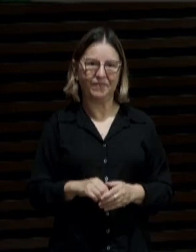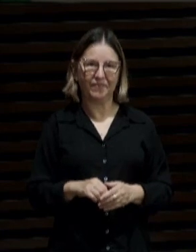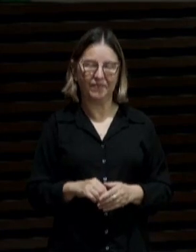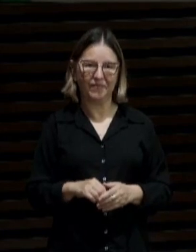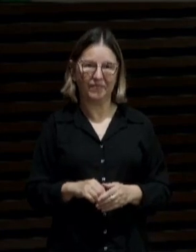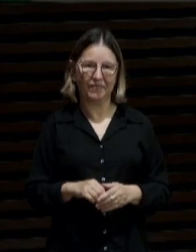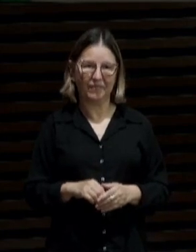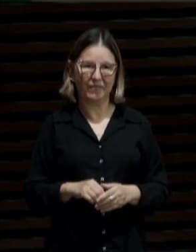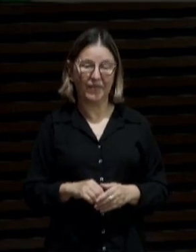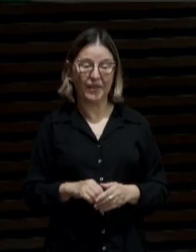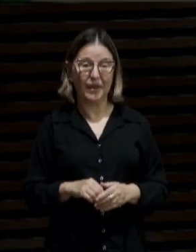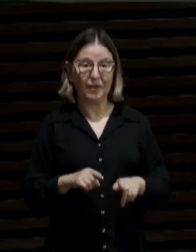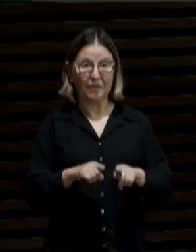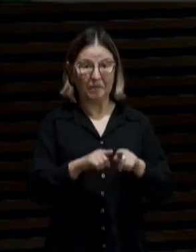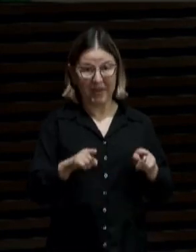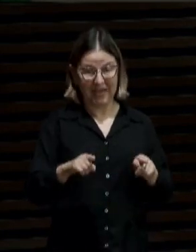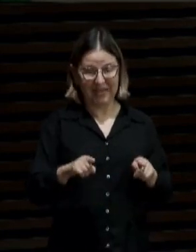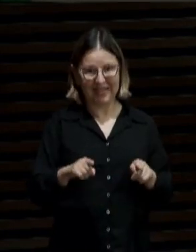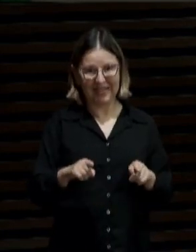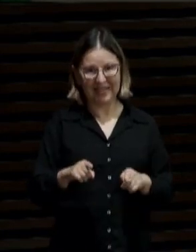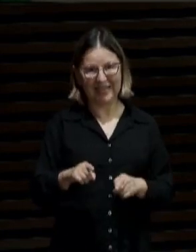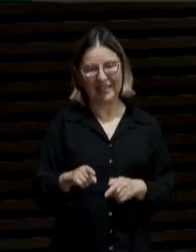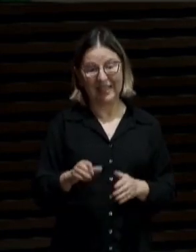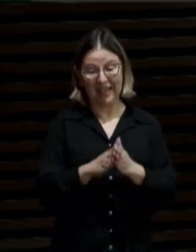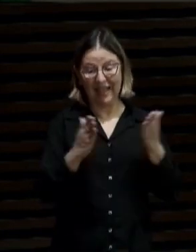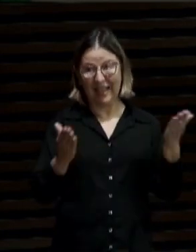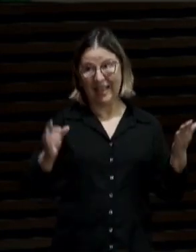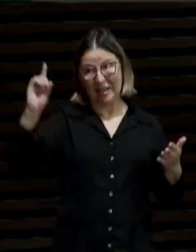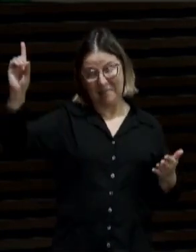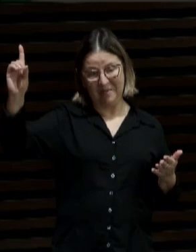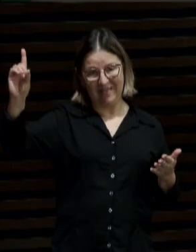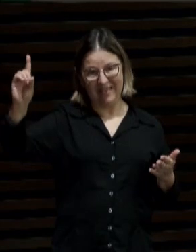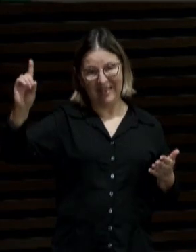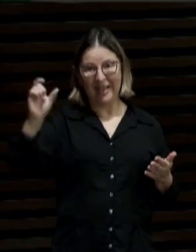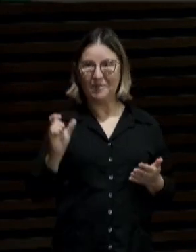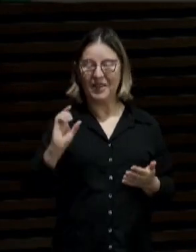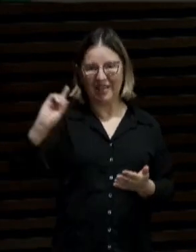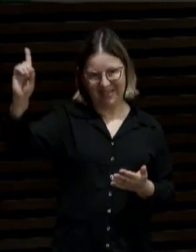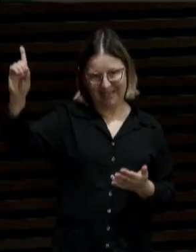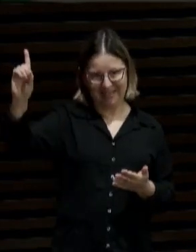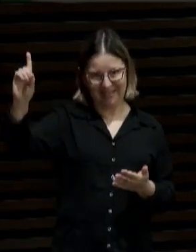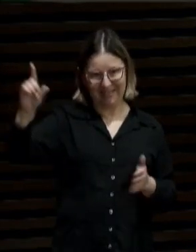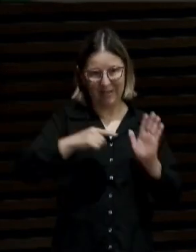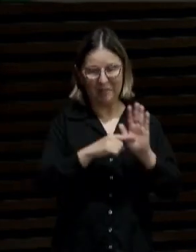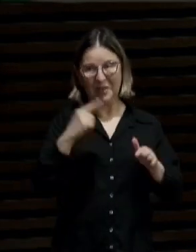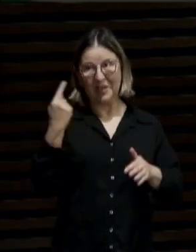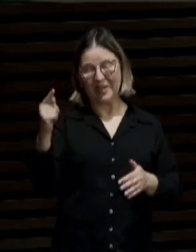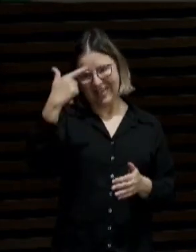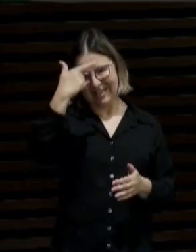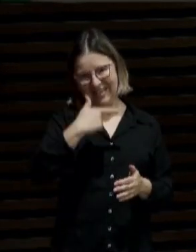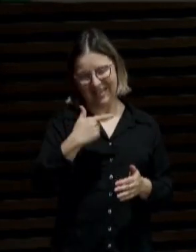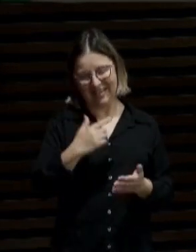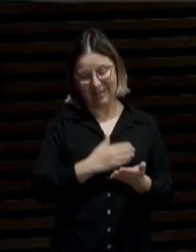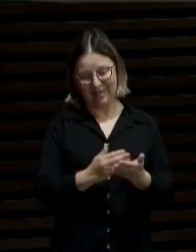graça. Porque a Bíblia é a palavra de Deus, e a palavra de Deus fala do seu caráter, do começo ao